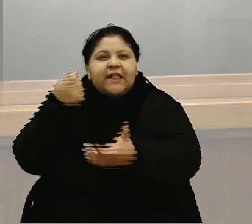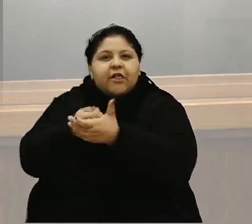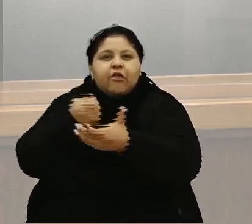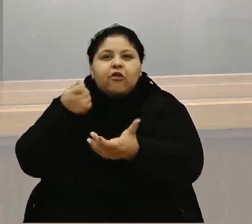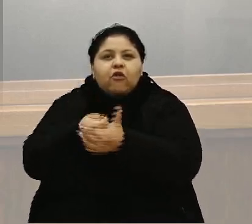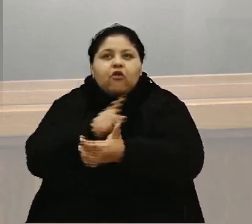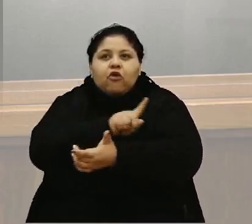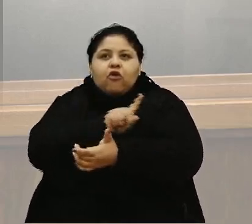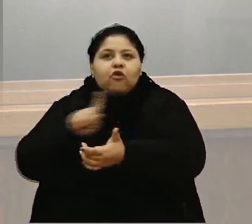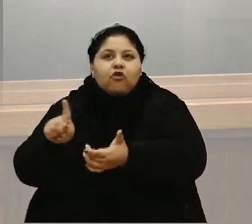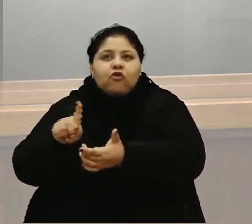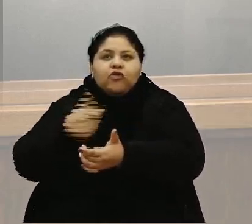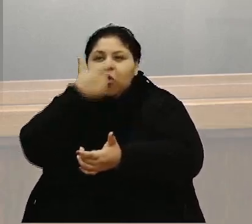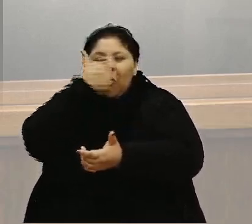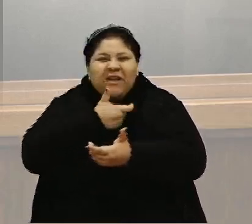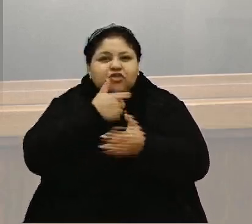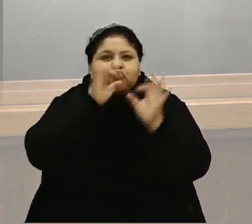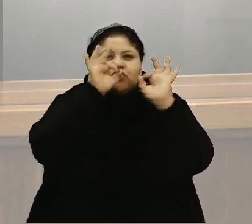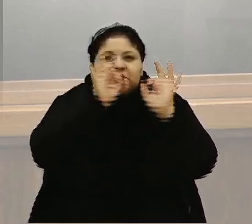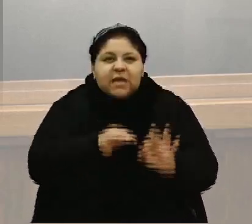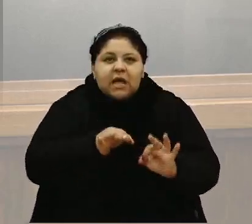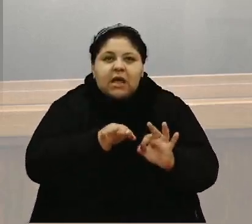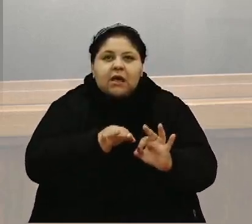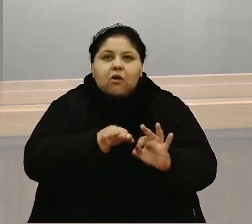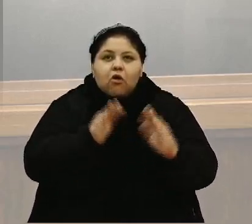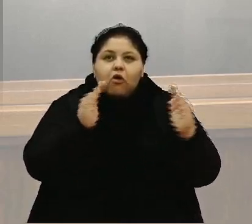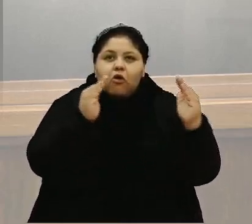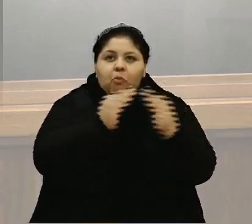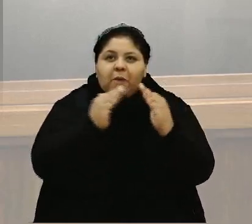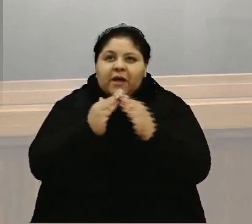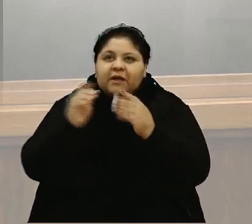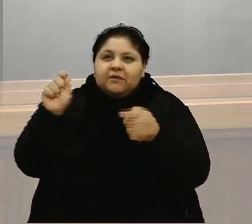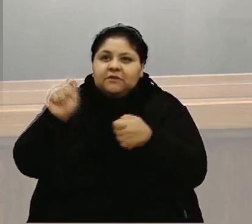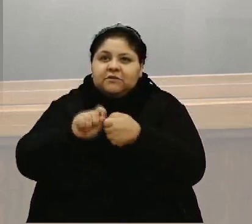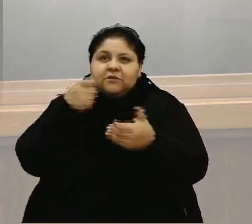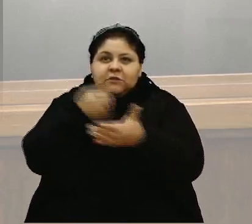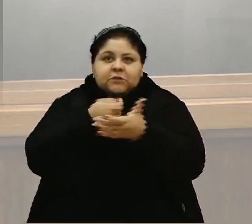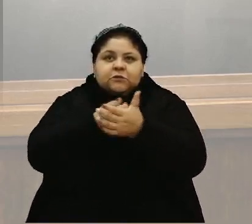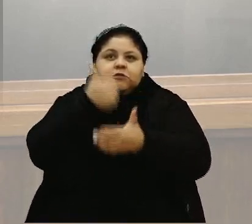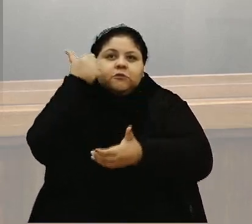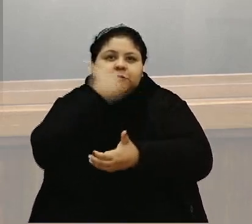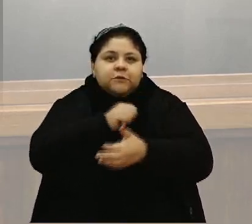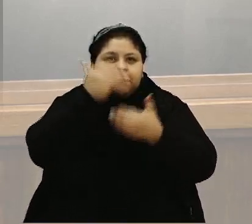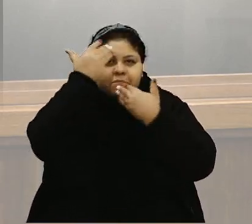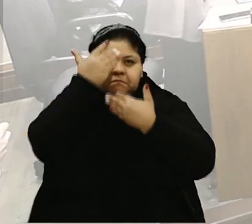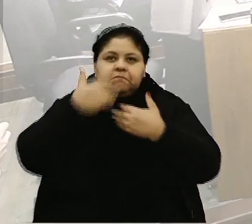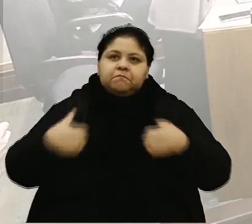eu não acho justo uma casa fazer isso com a luta das mulheres. Muito obrigada.